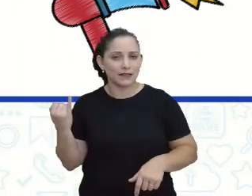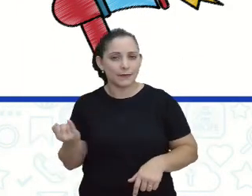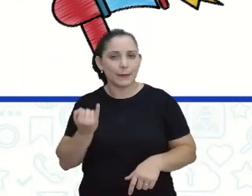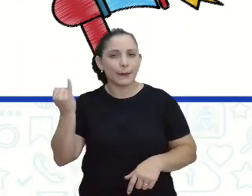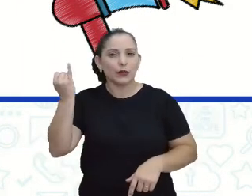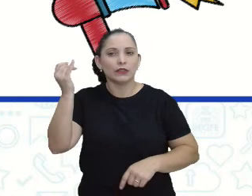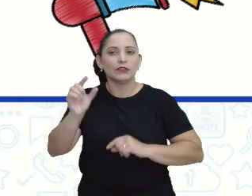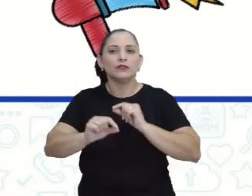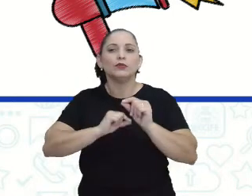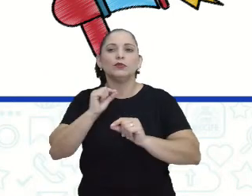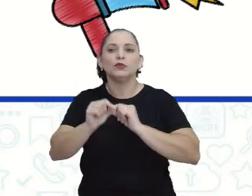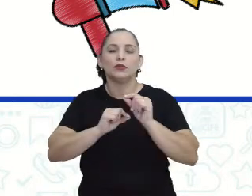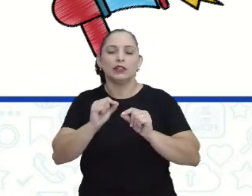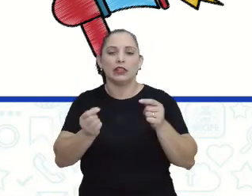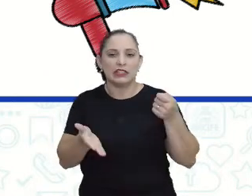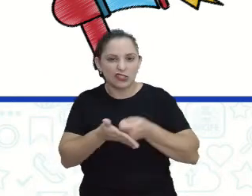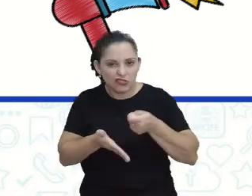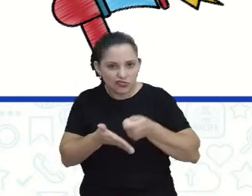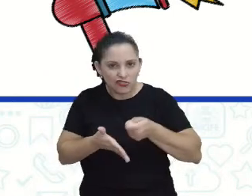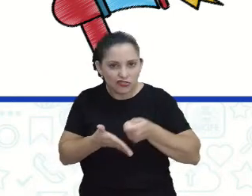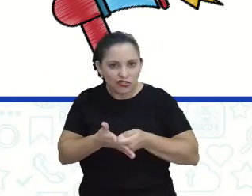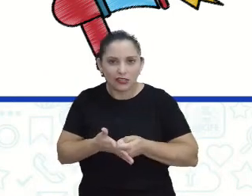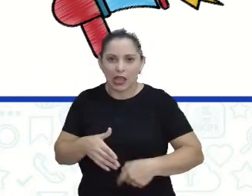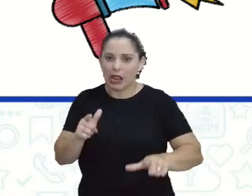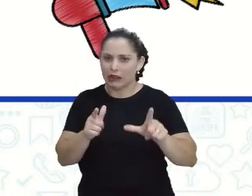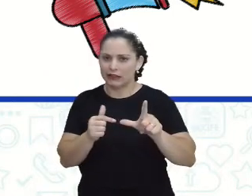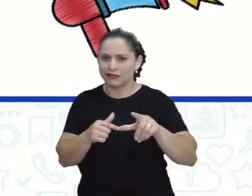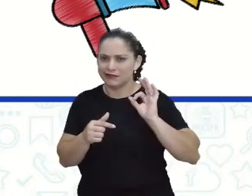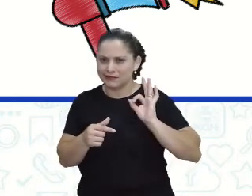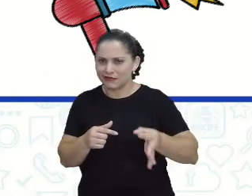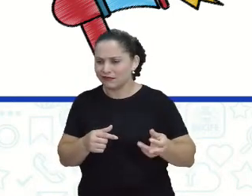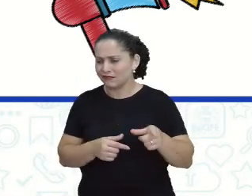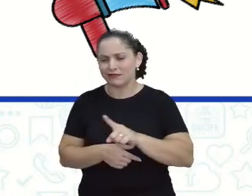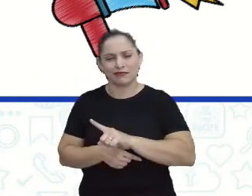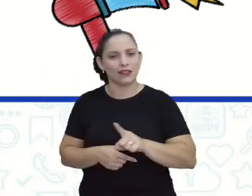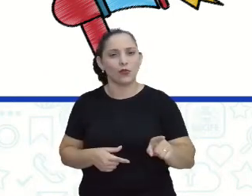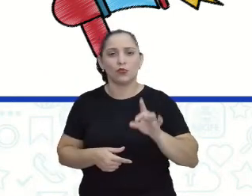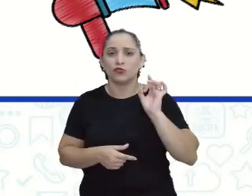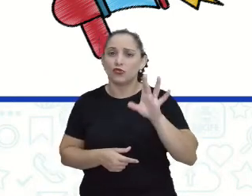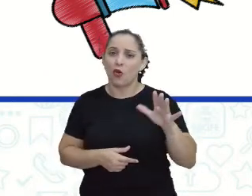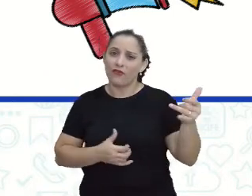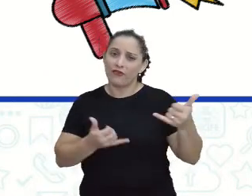faça essa exigência de uma determinada letra, porque como ela está representando uma